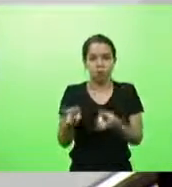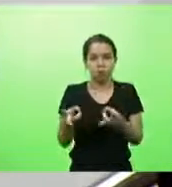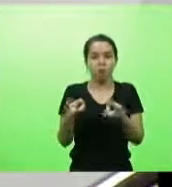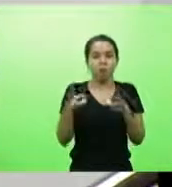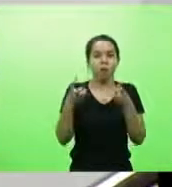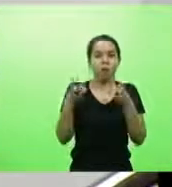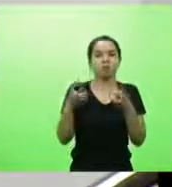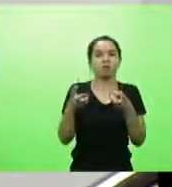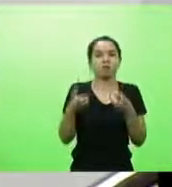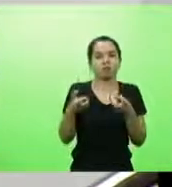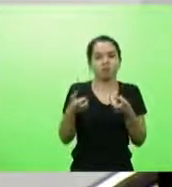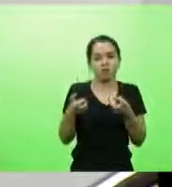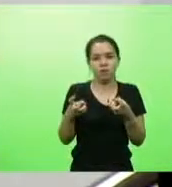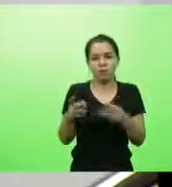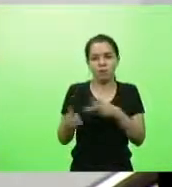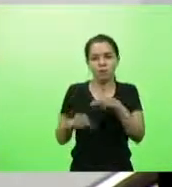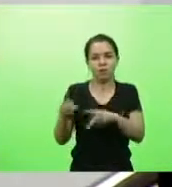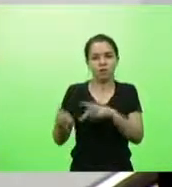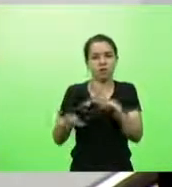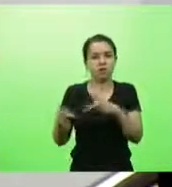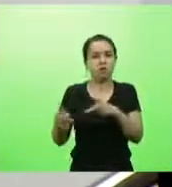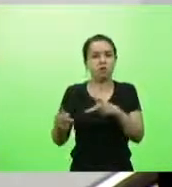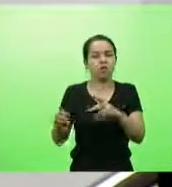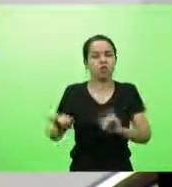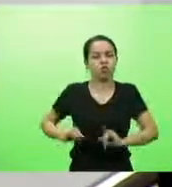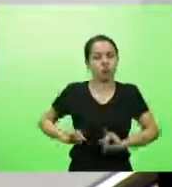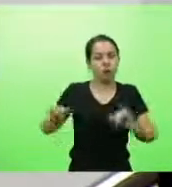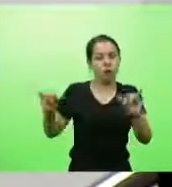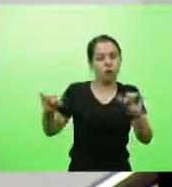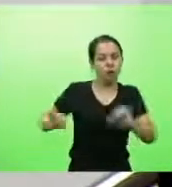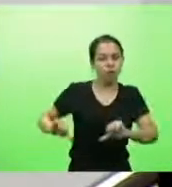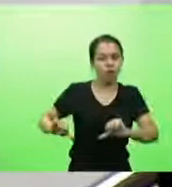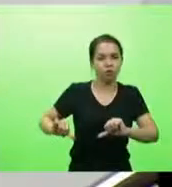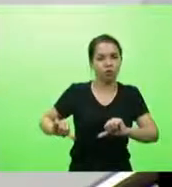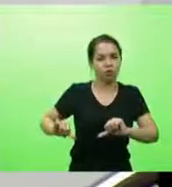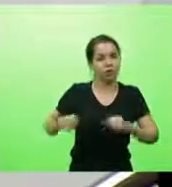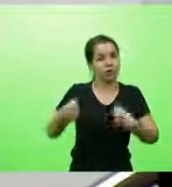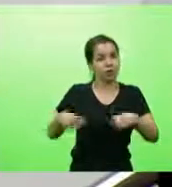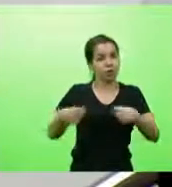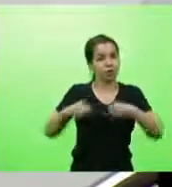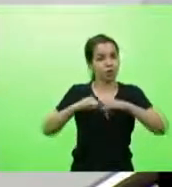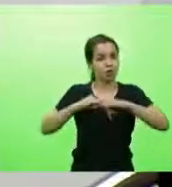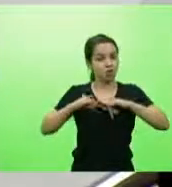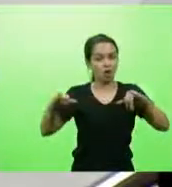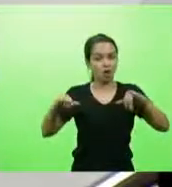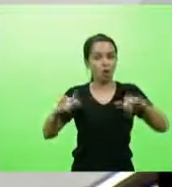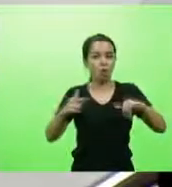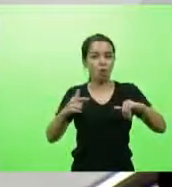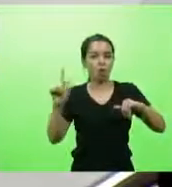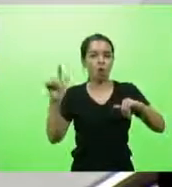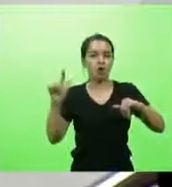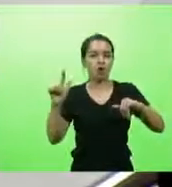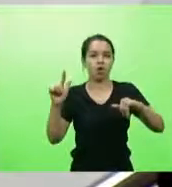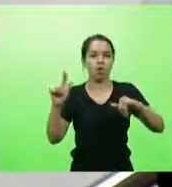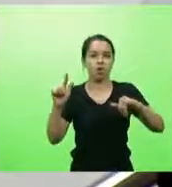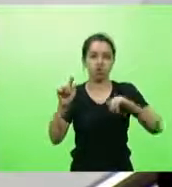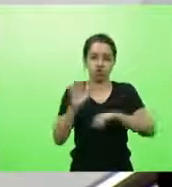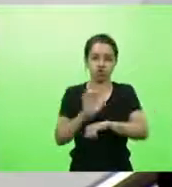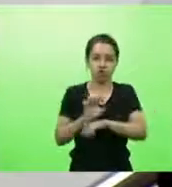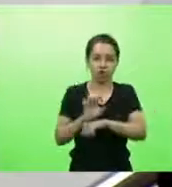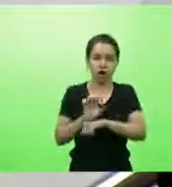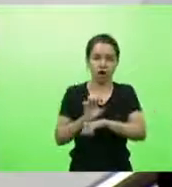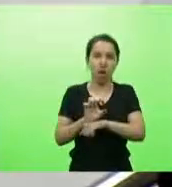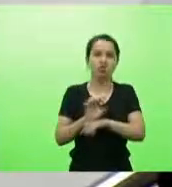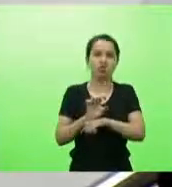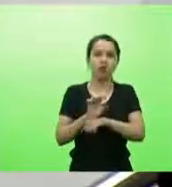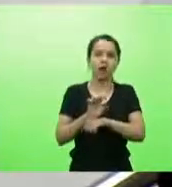em crise. A notícia devia ser outra. Nós estamos, a notícia deveria ser, o Estado está cortando impostos,